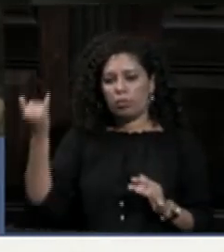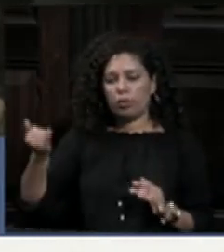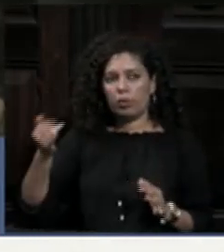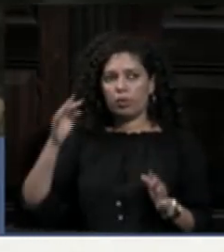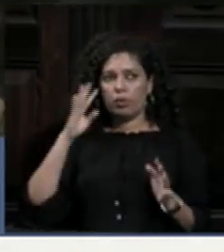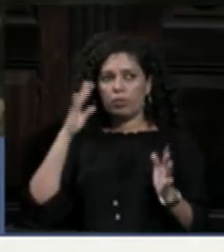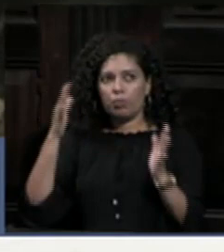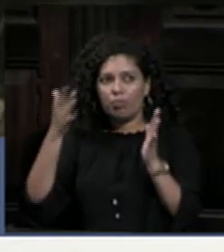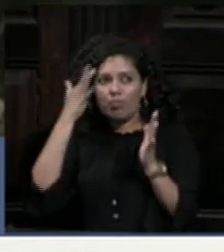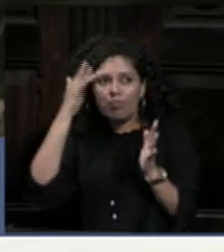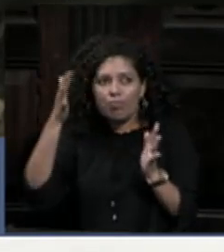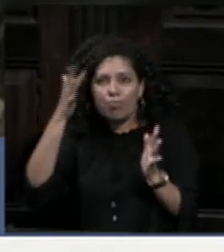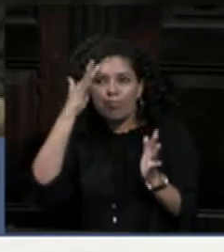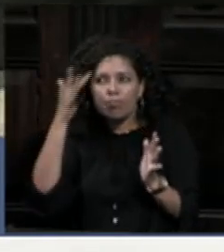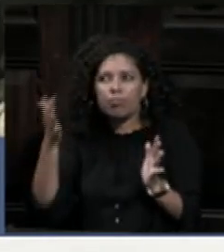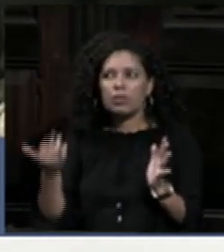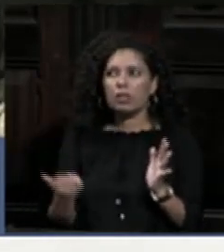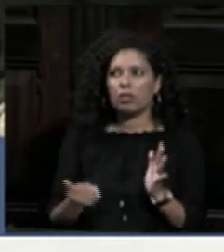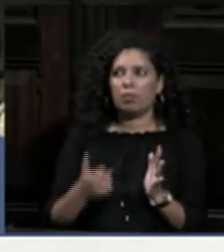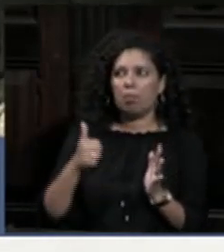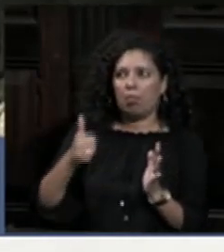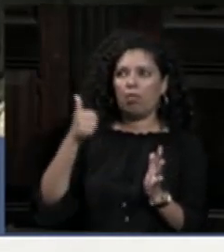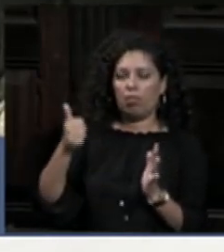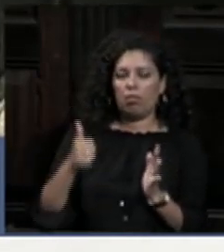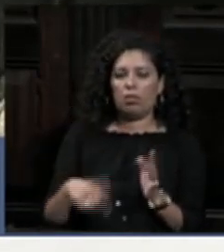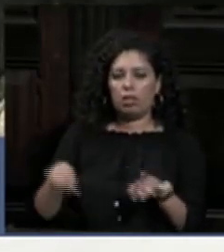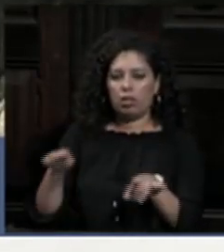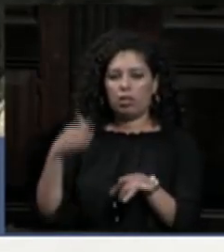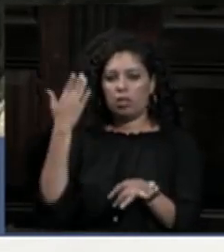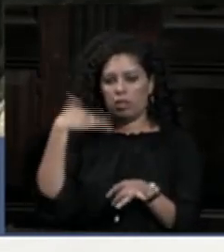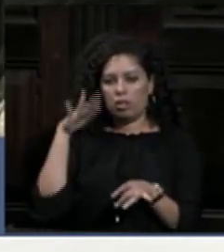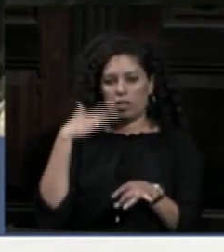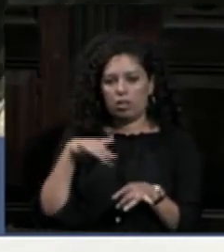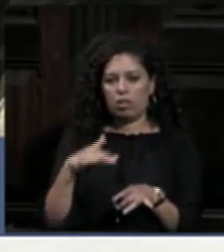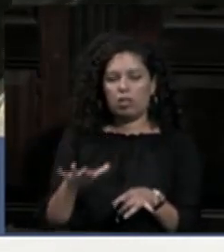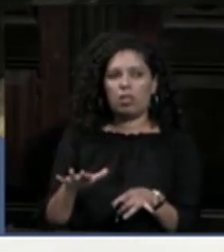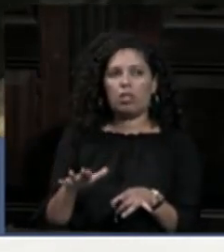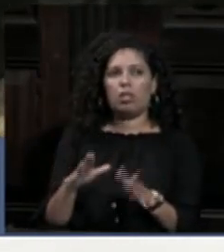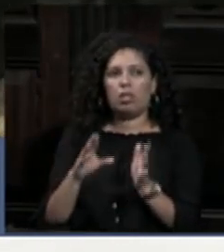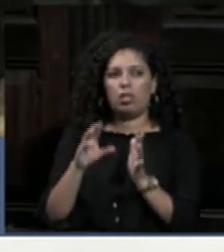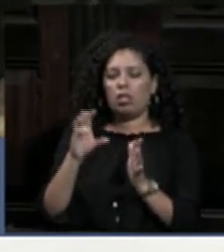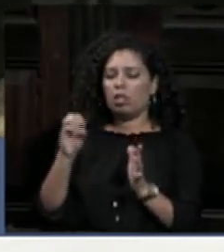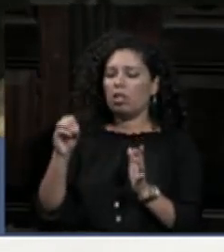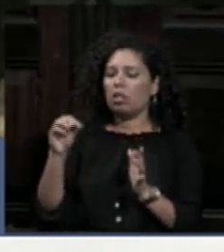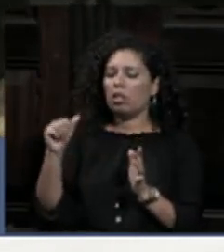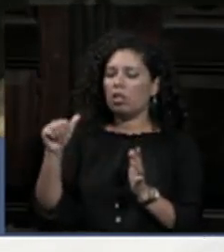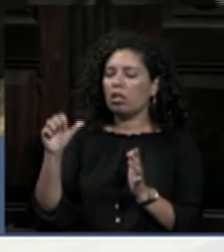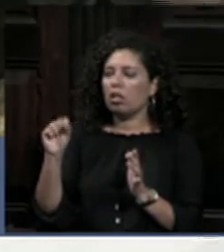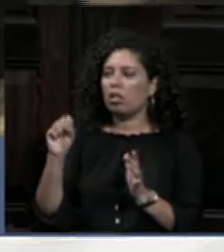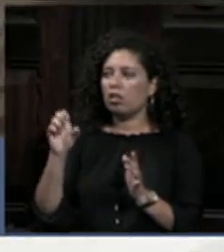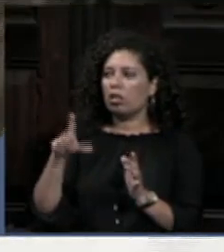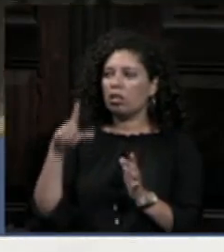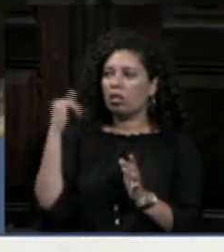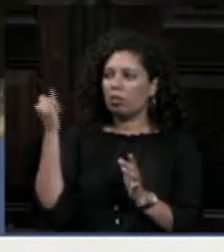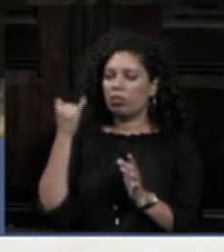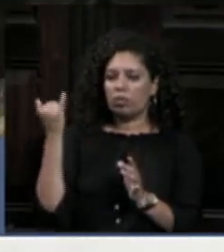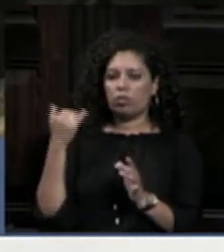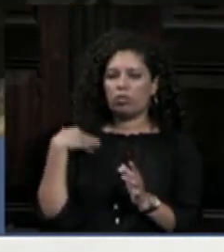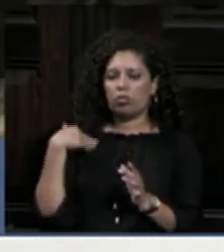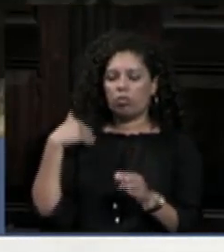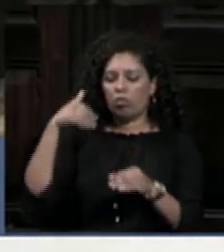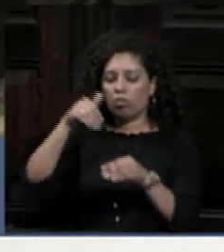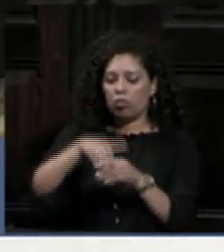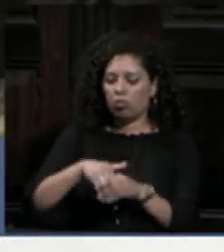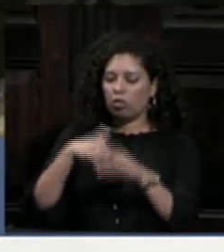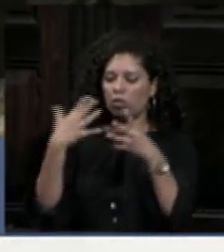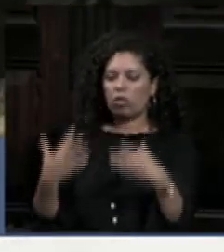ampla da importância e do significado das cotas por isso é que votei favoravelmente